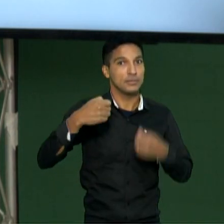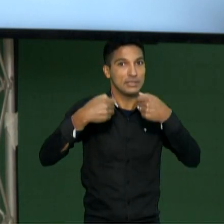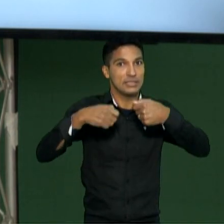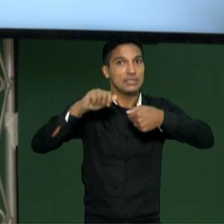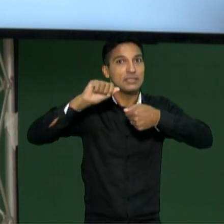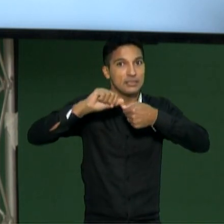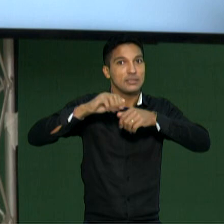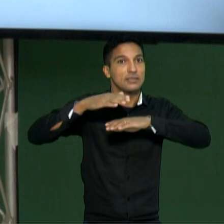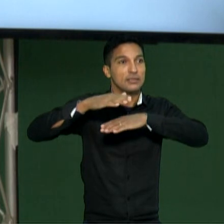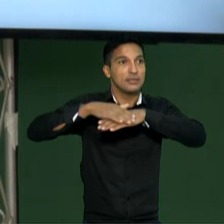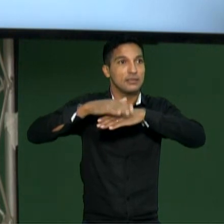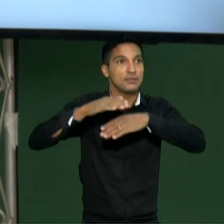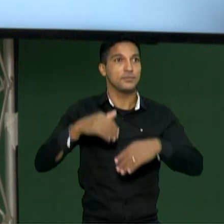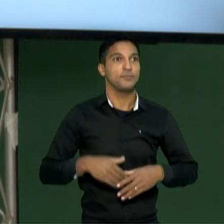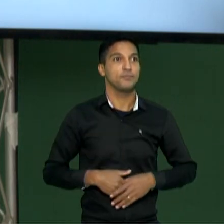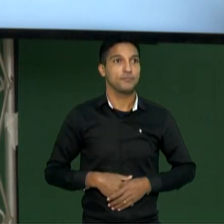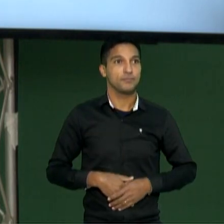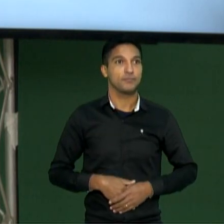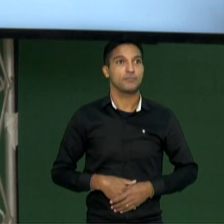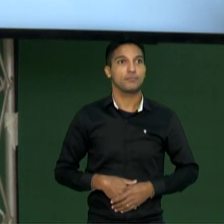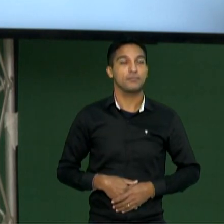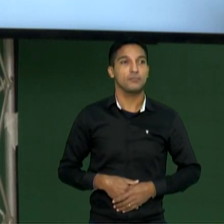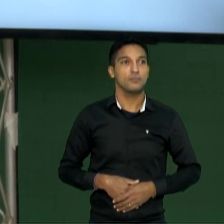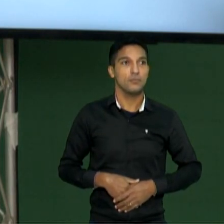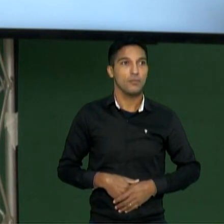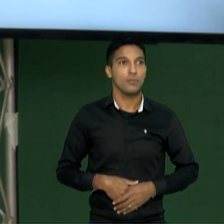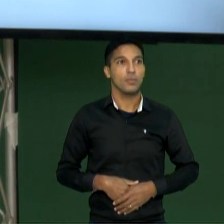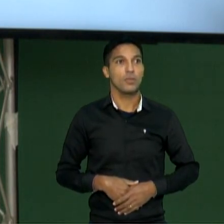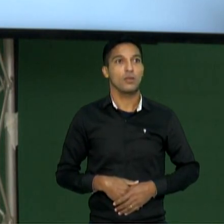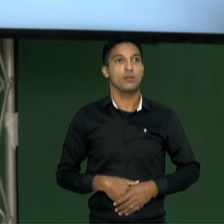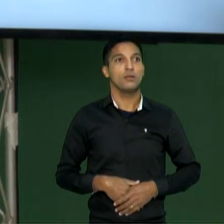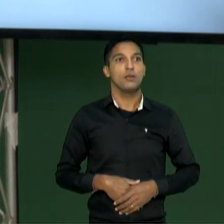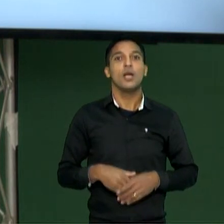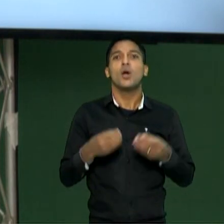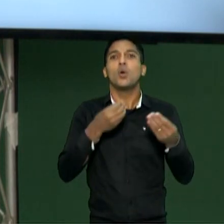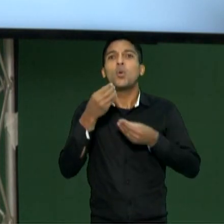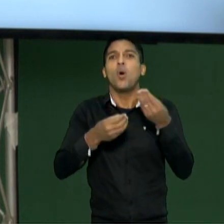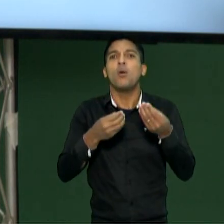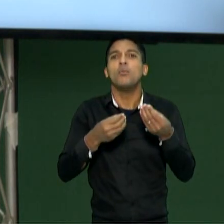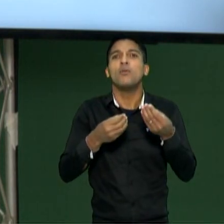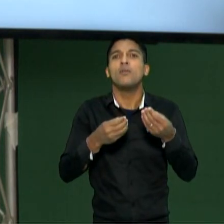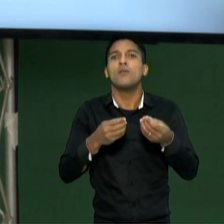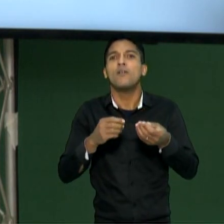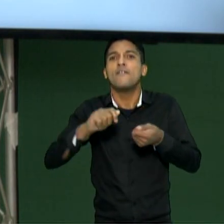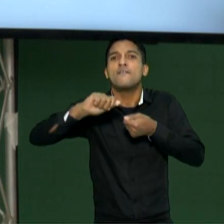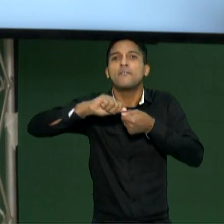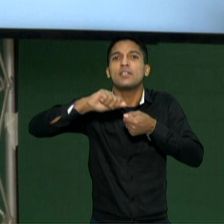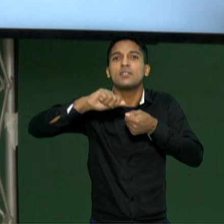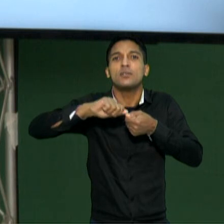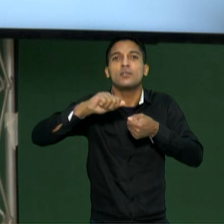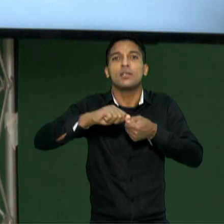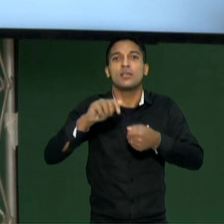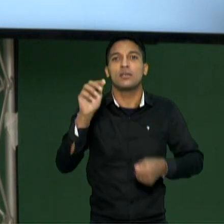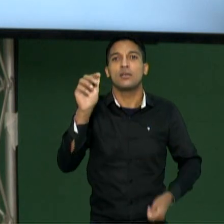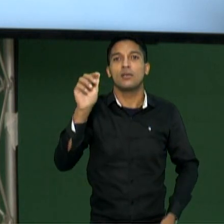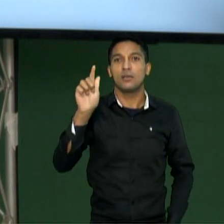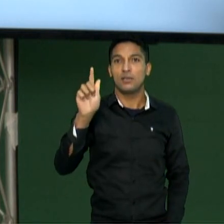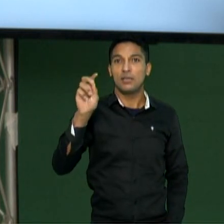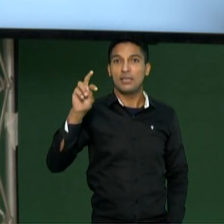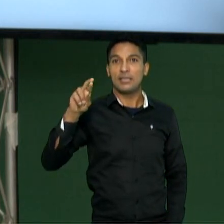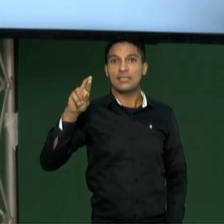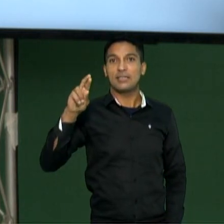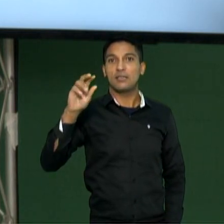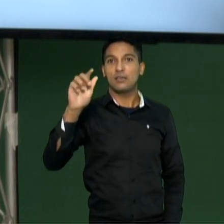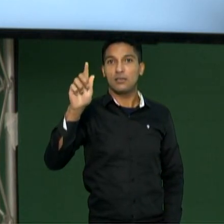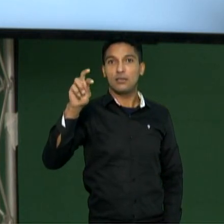né, das aulas anteriores aí, que para construir o gráfico da função afim, primeiro que a função afim, o gráfico é uma reta,